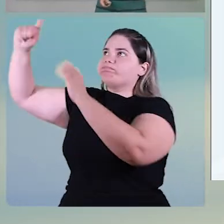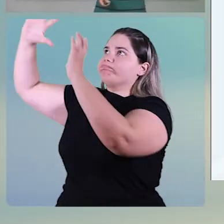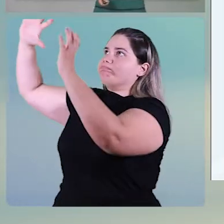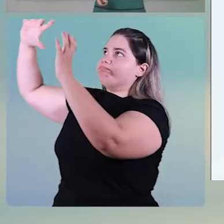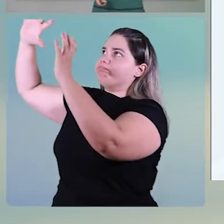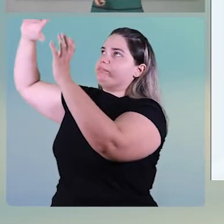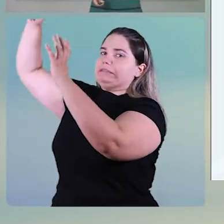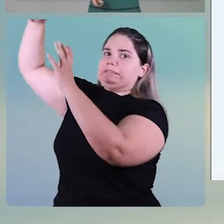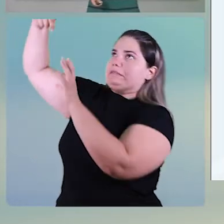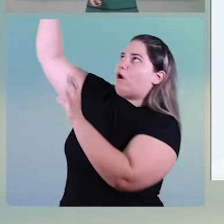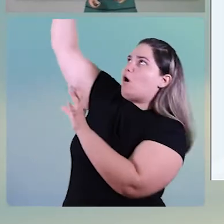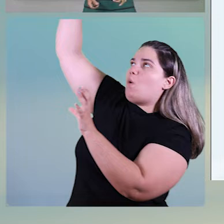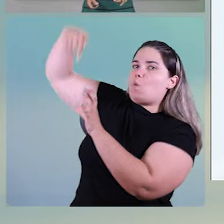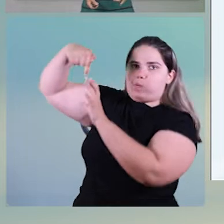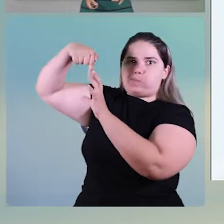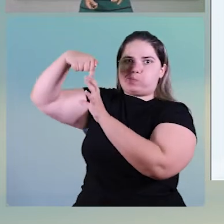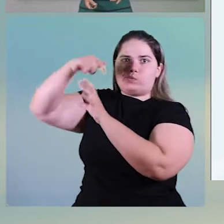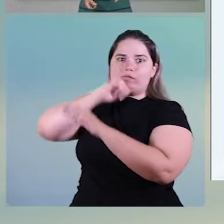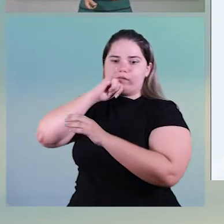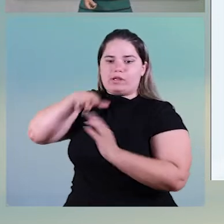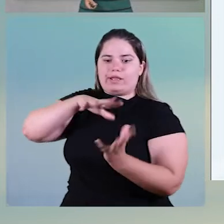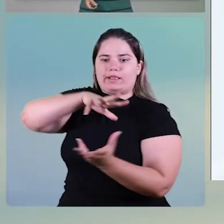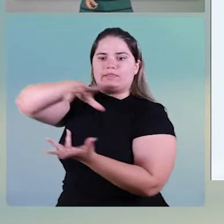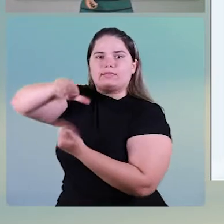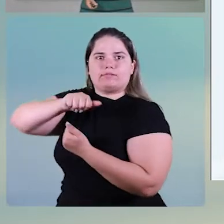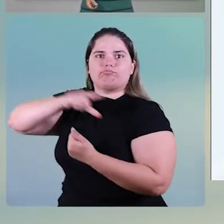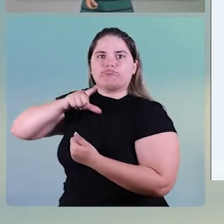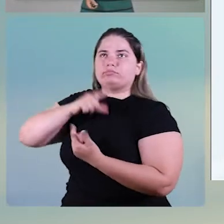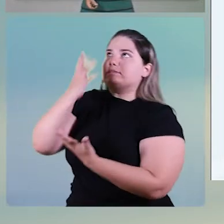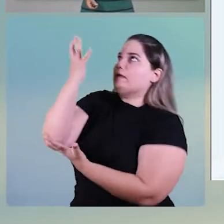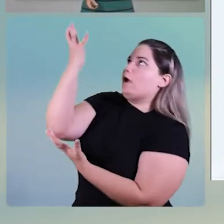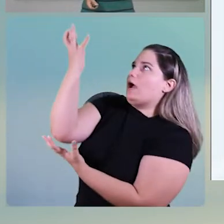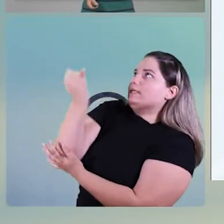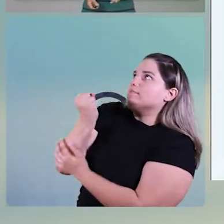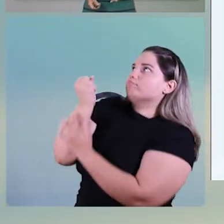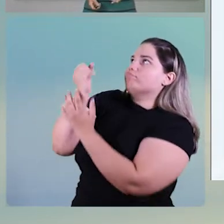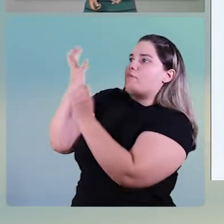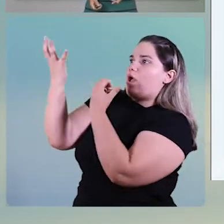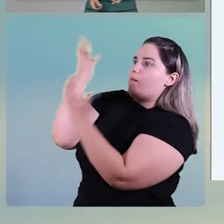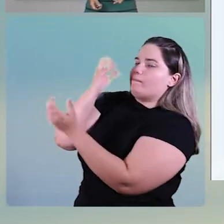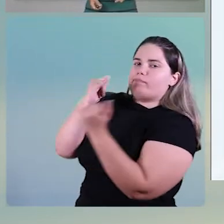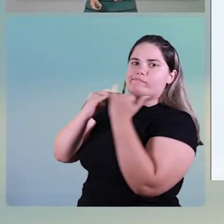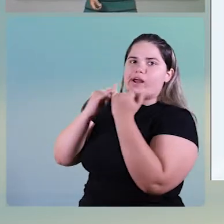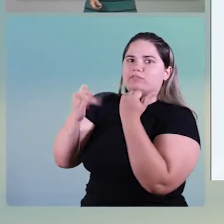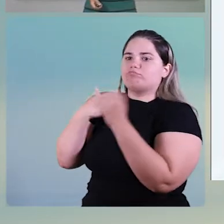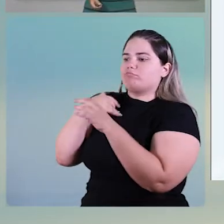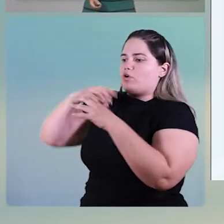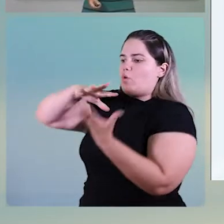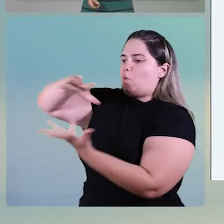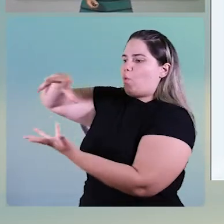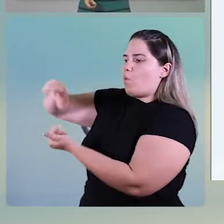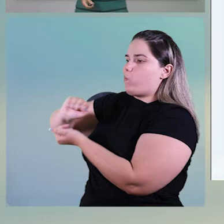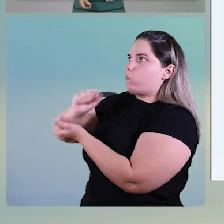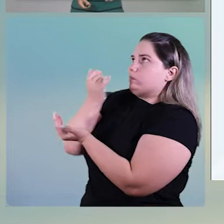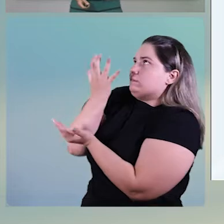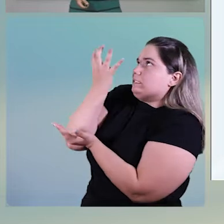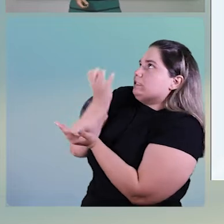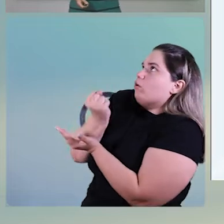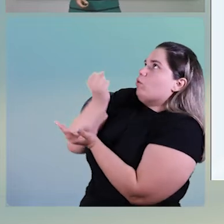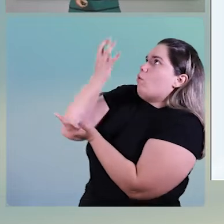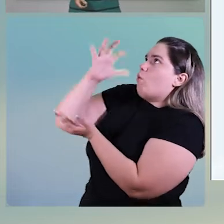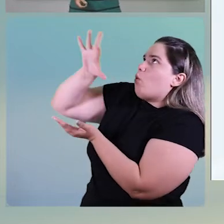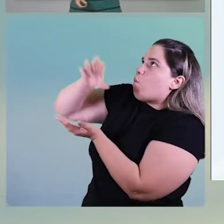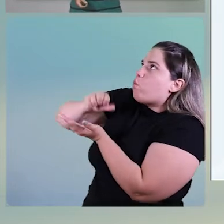a força que a terra está exercendo, puxando essa pedra para baixo. Então nós temos aí a presença